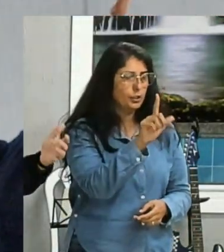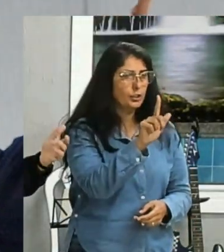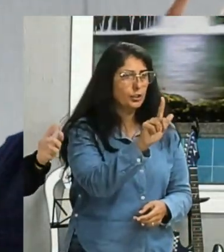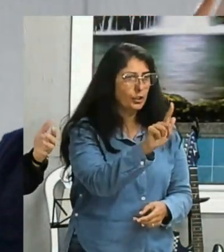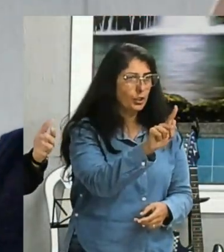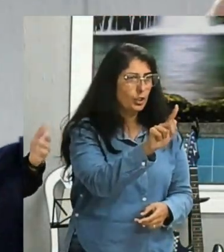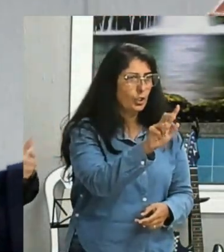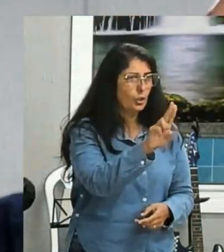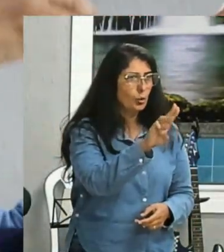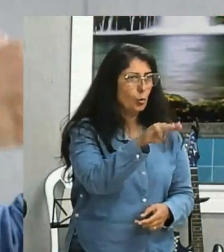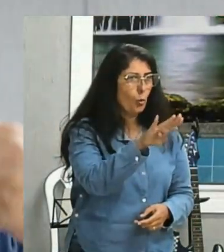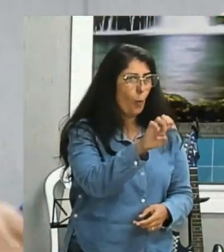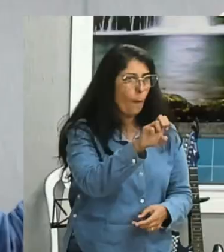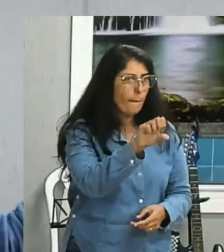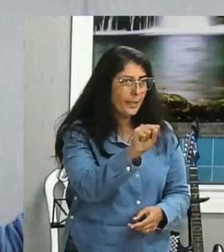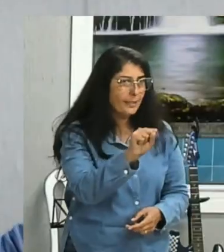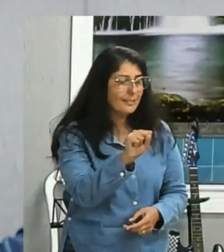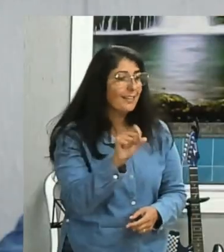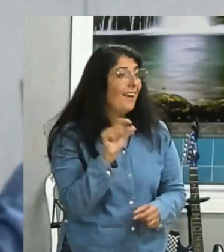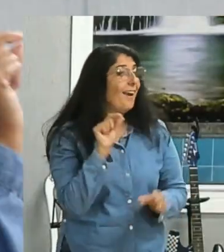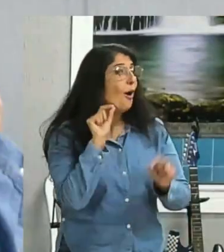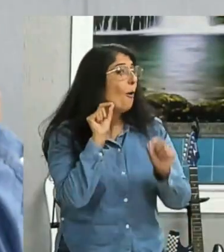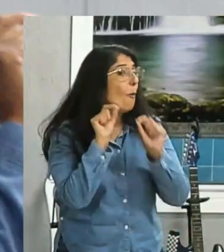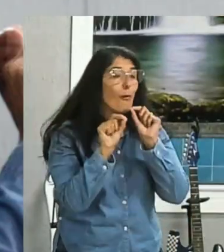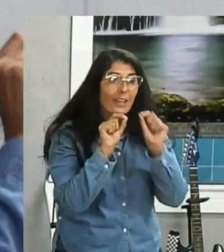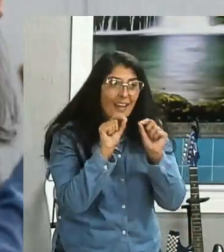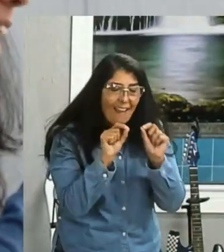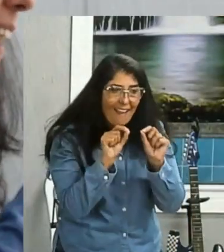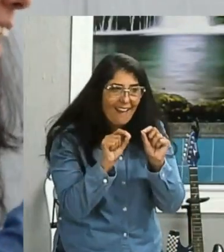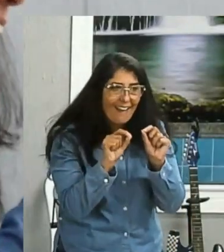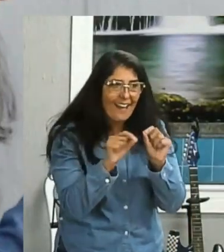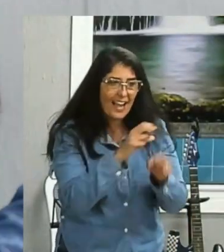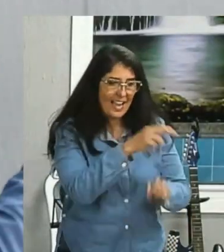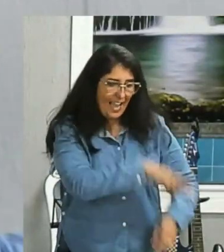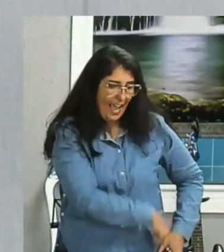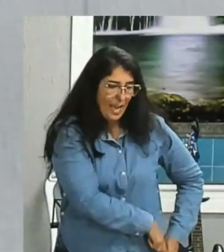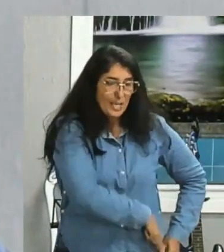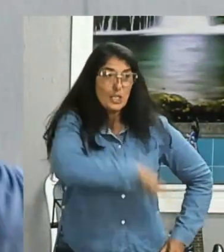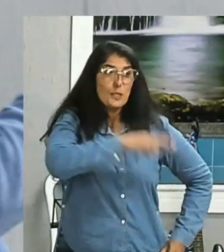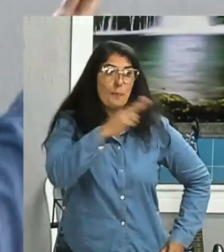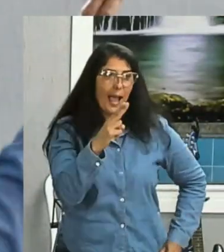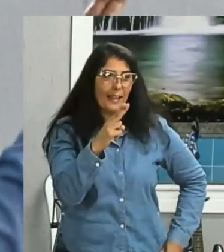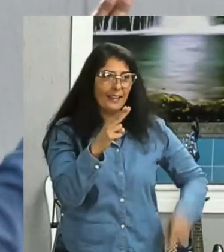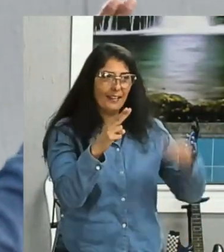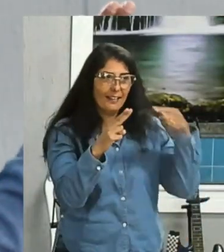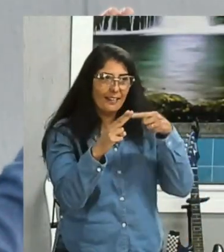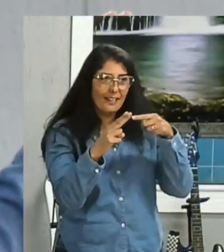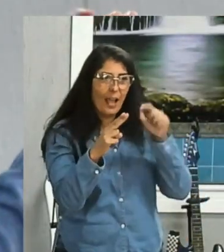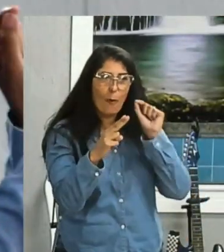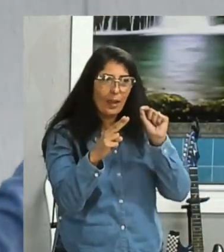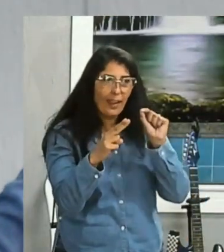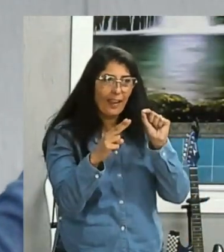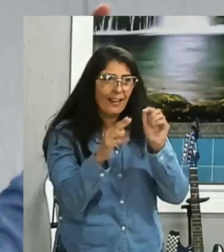palavra de Deus. É a espada afiada